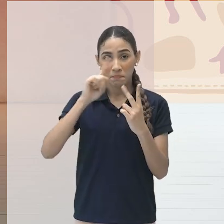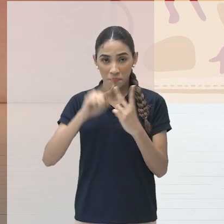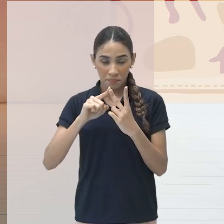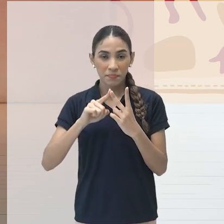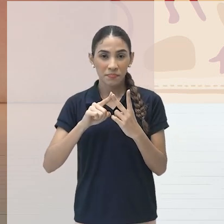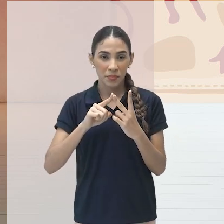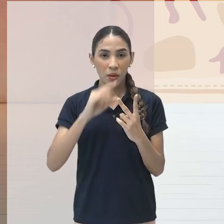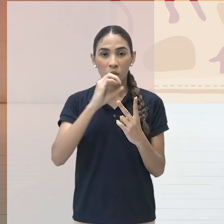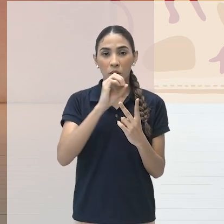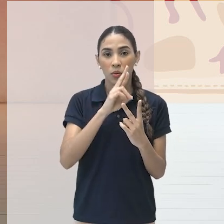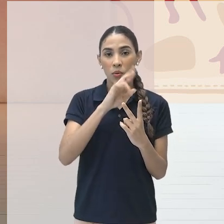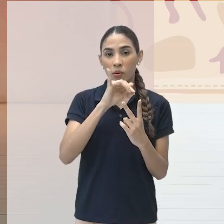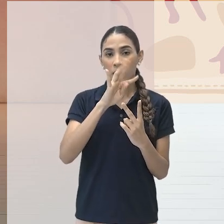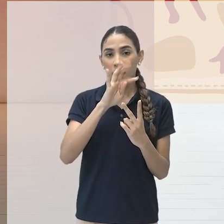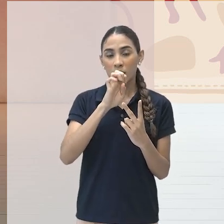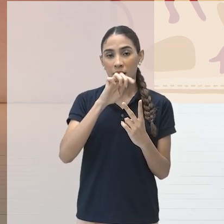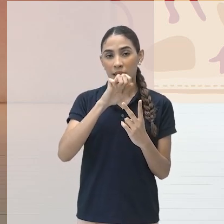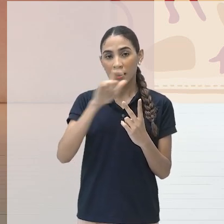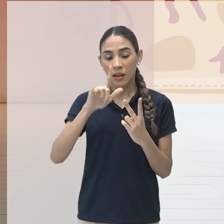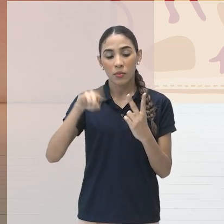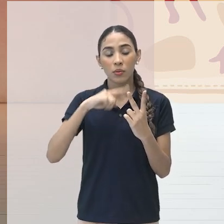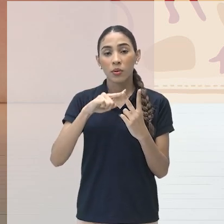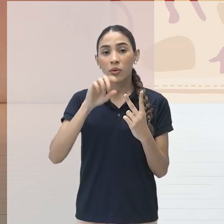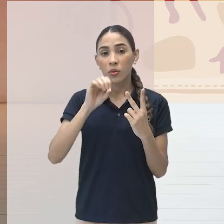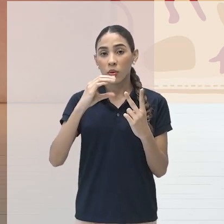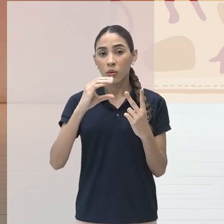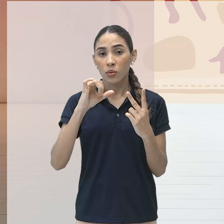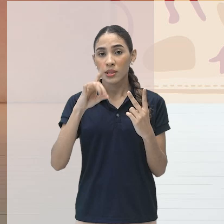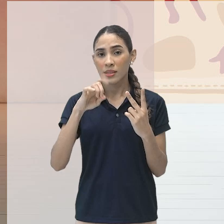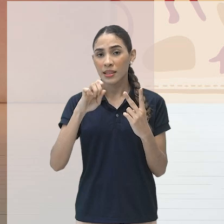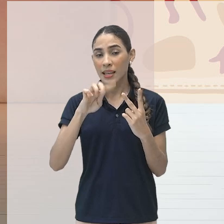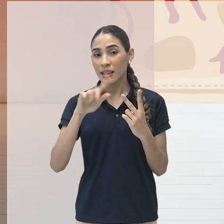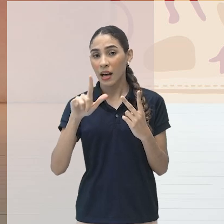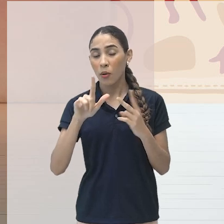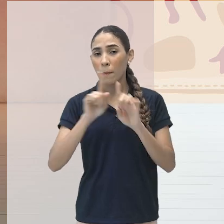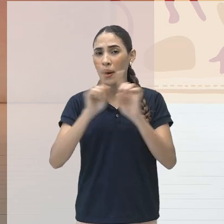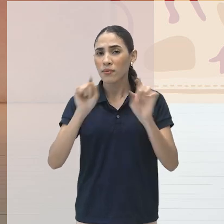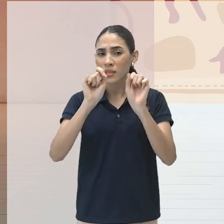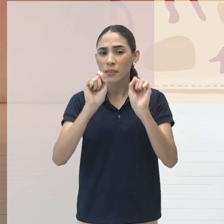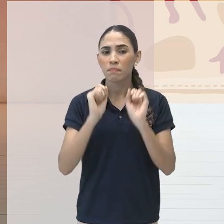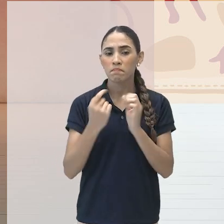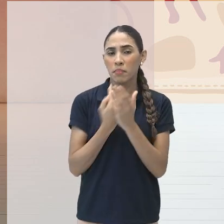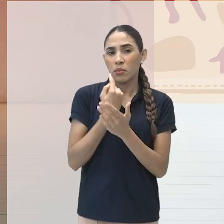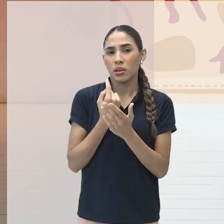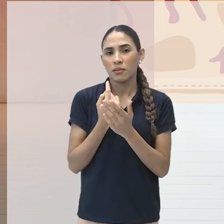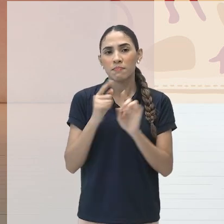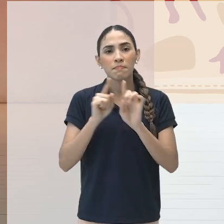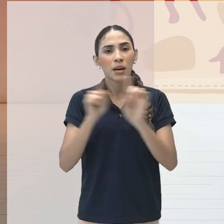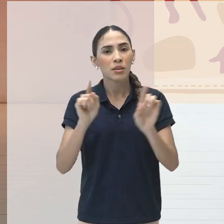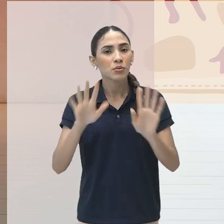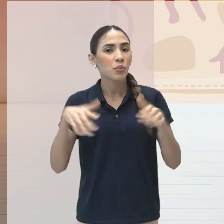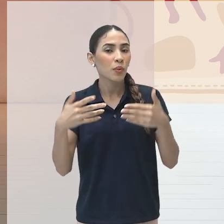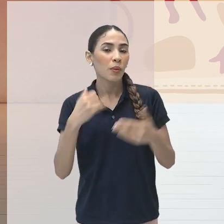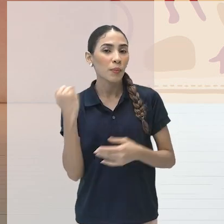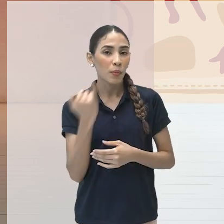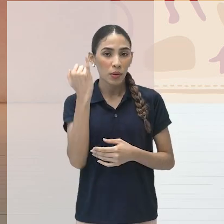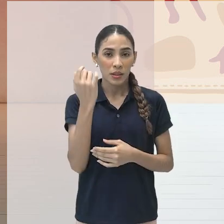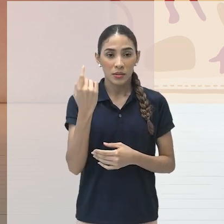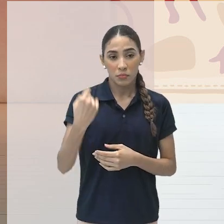lutas ocidentais. E vocês devem estar se perguntando, professora, mas qual a importância de